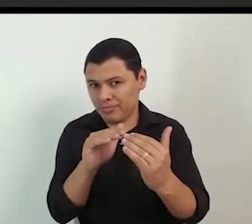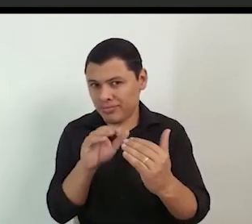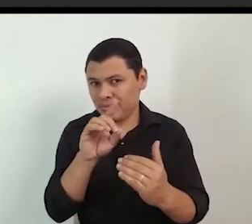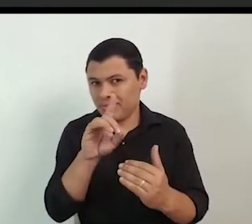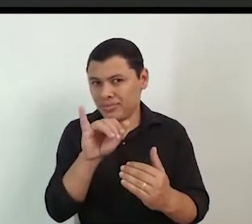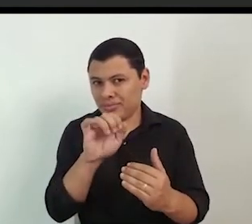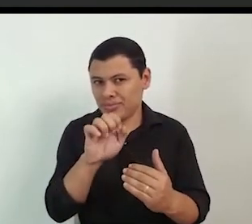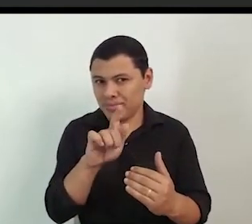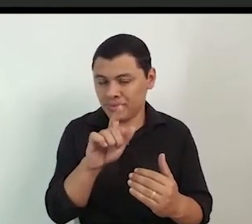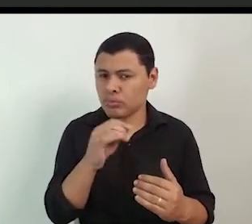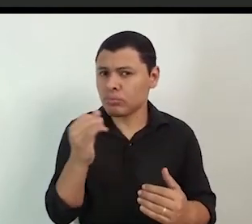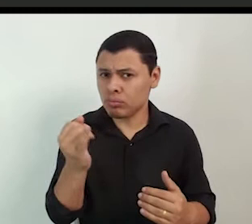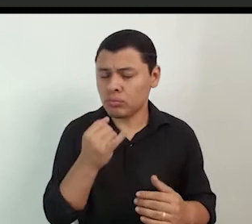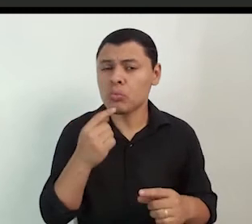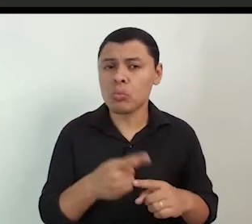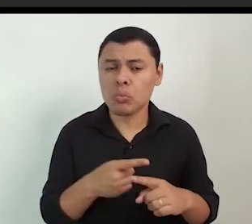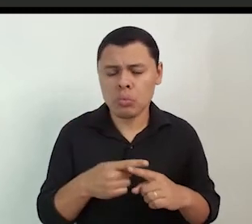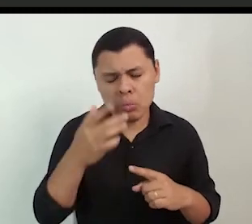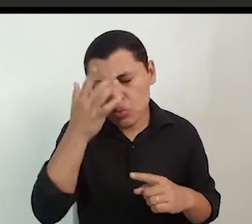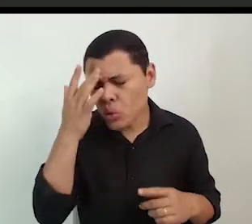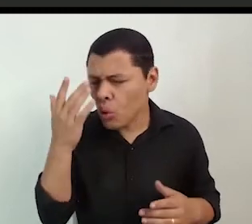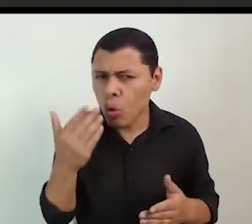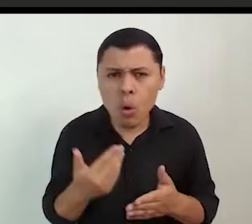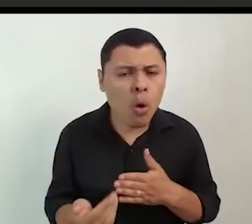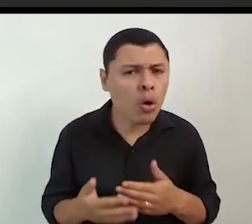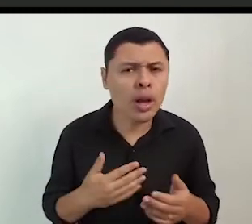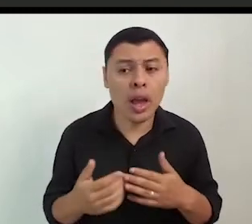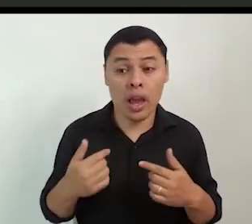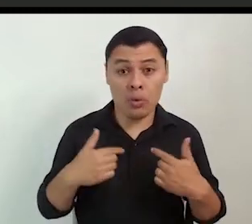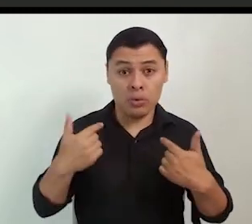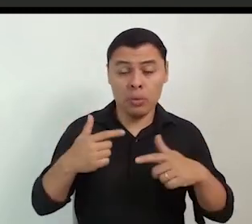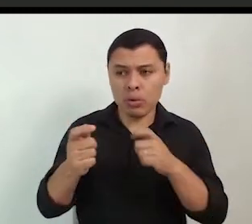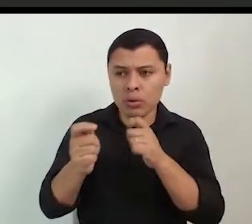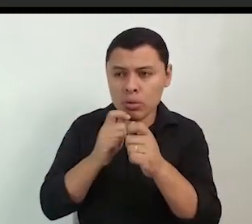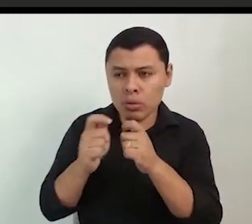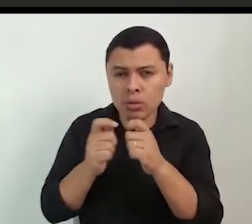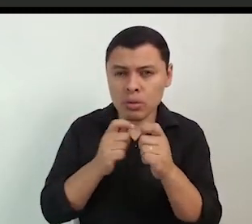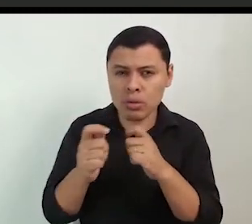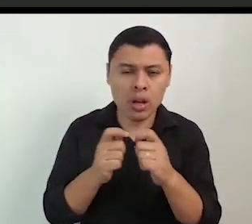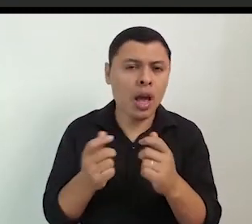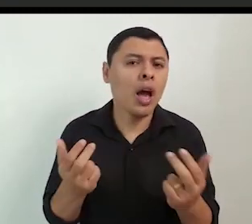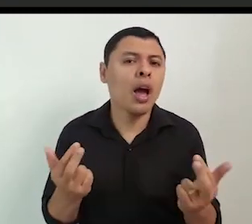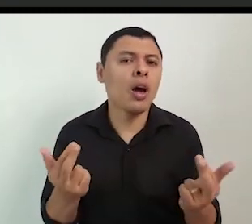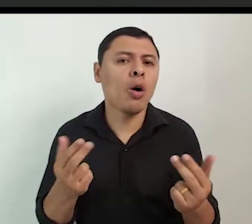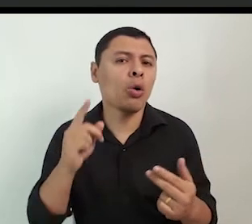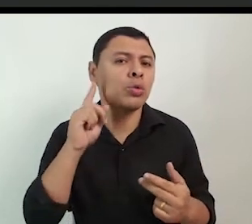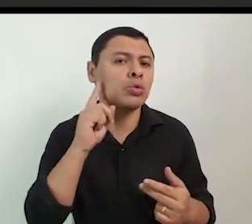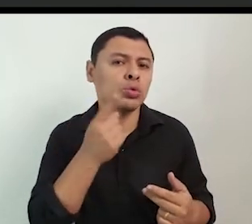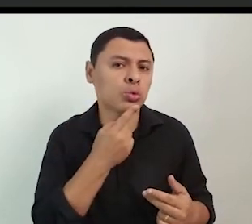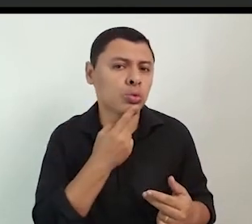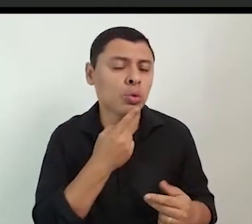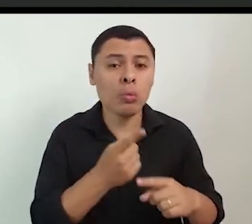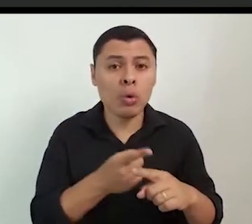que qualquer pessoa, qualquer recrutador saiba que é a mesma coisa que acontece com o surdo. Nem todo surdo